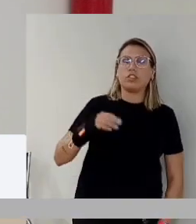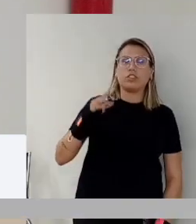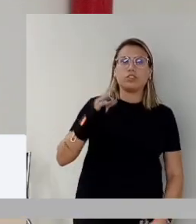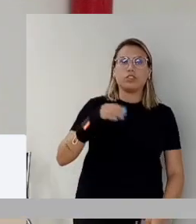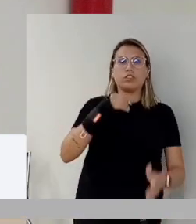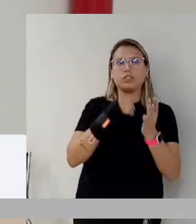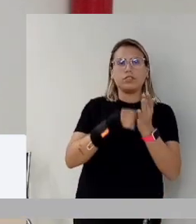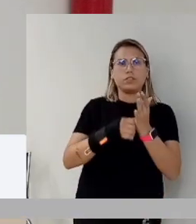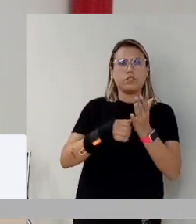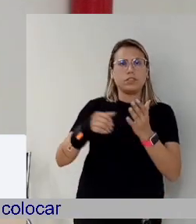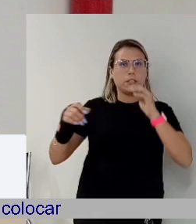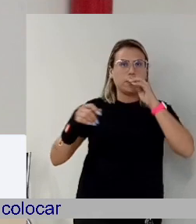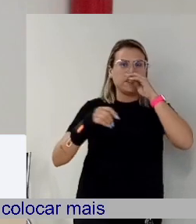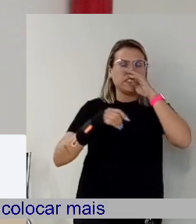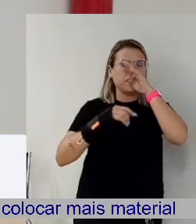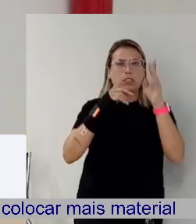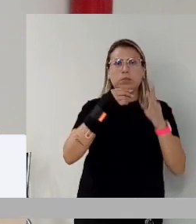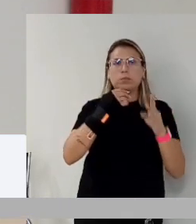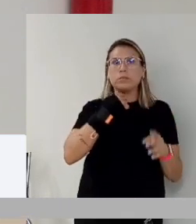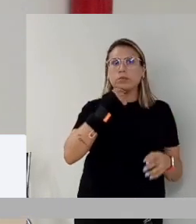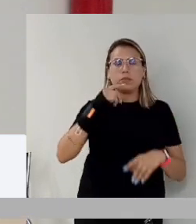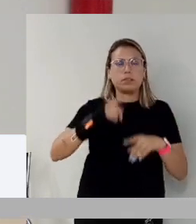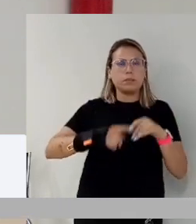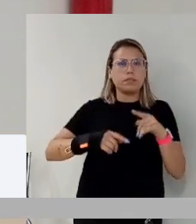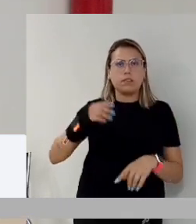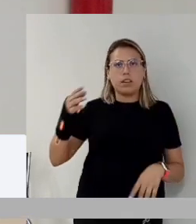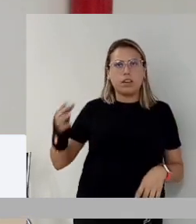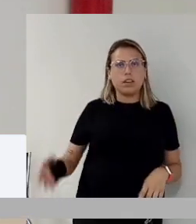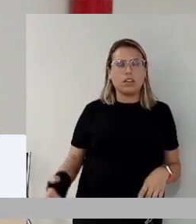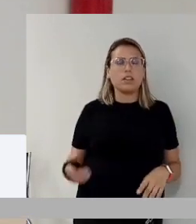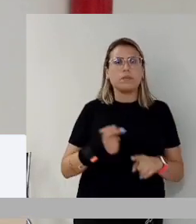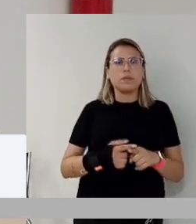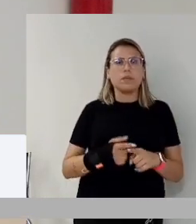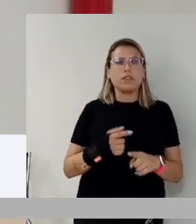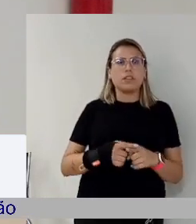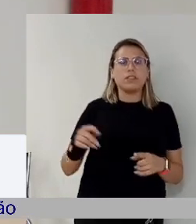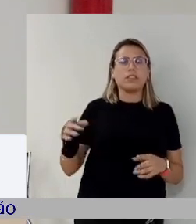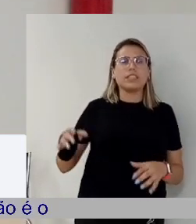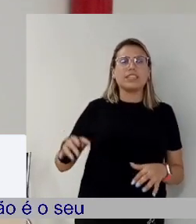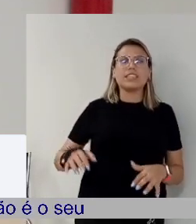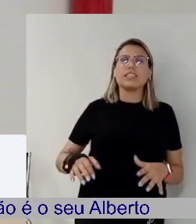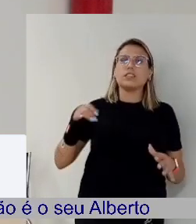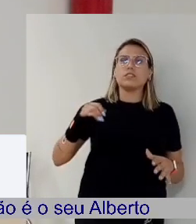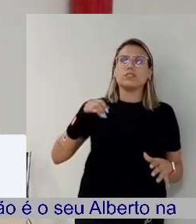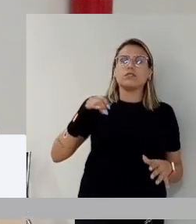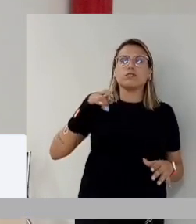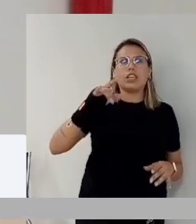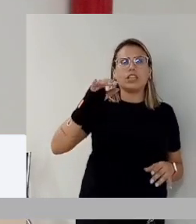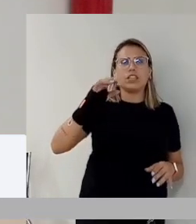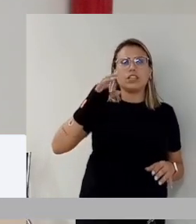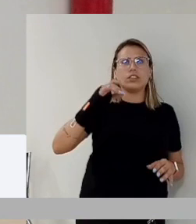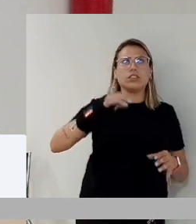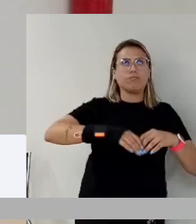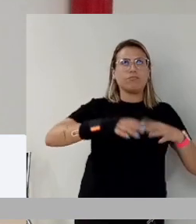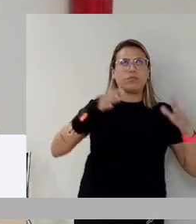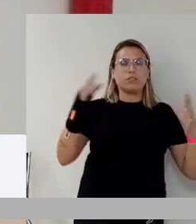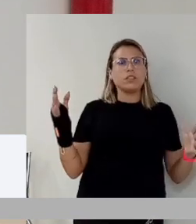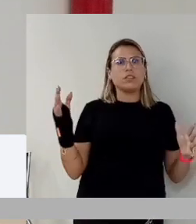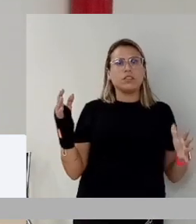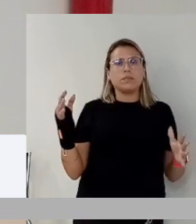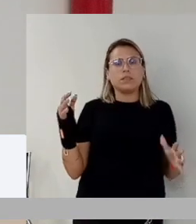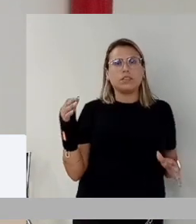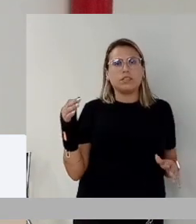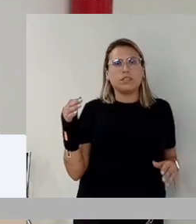poderia mais colocar mais material ali até porque tá sendo criado um lixão ao cé Alberto na entrada de tabuleiro certo e